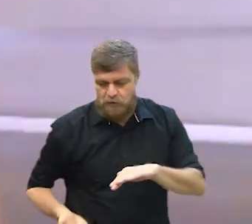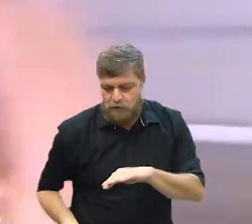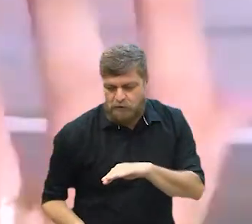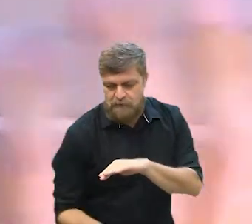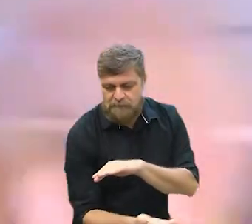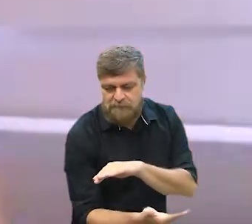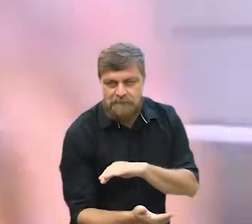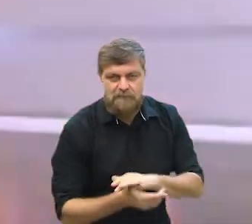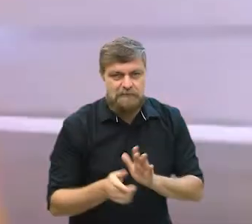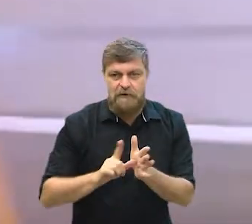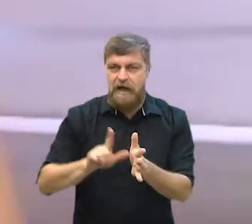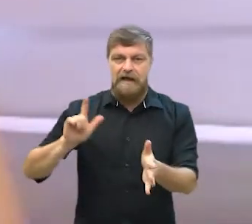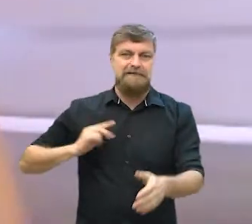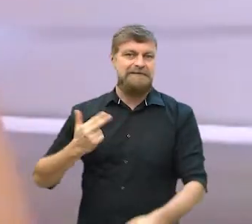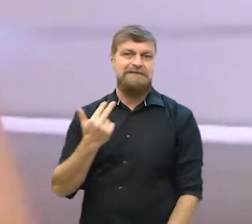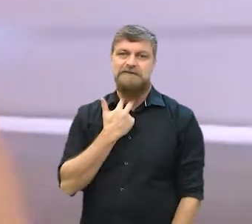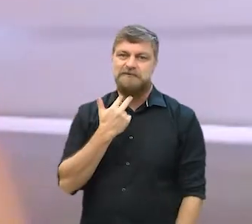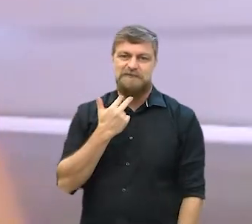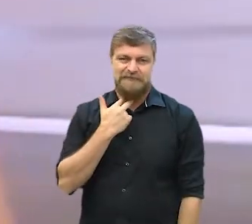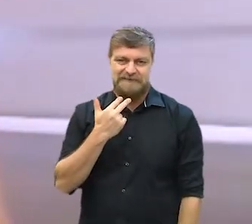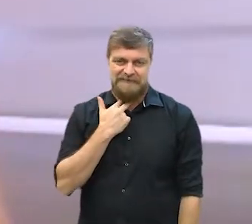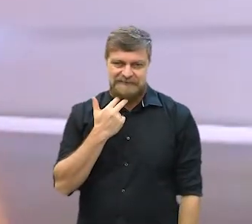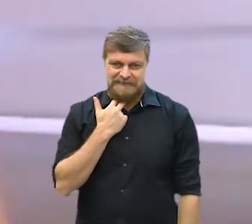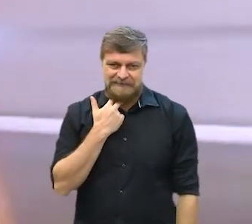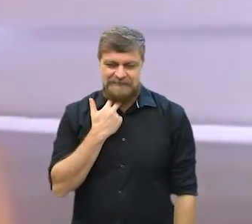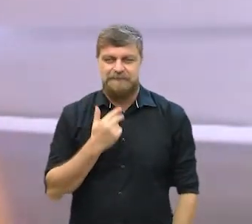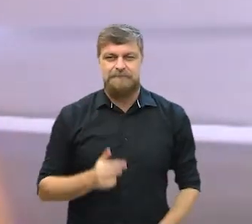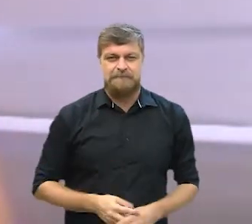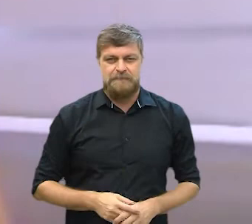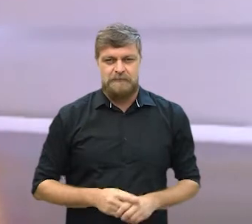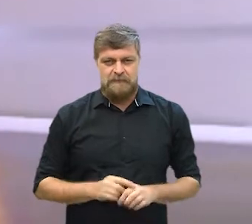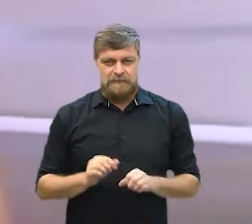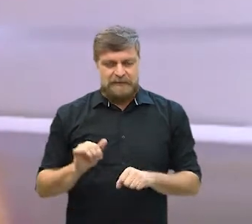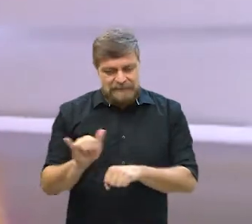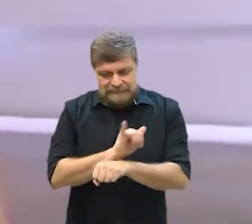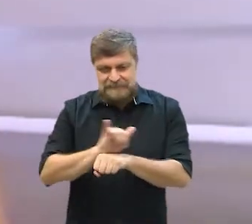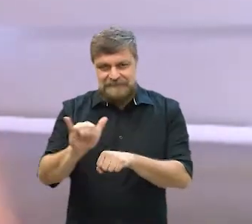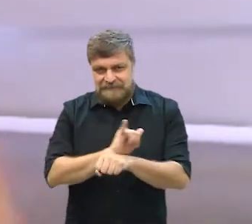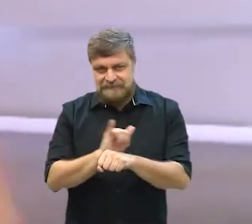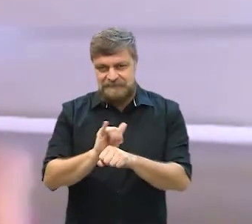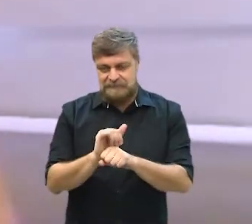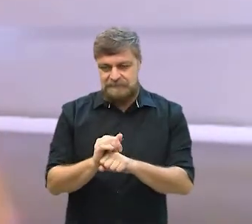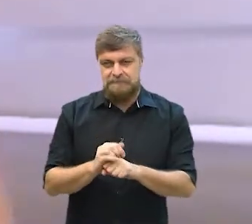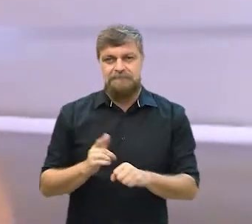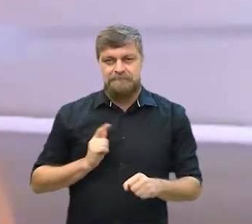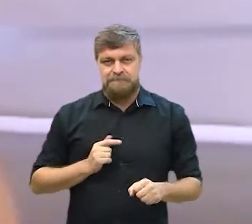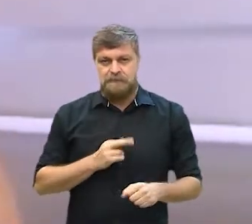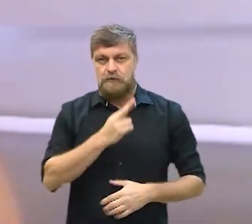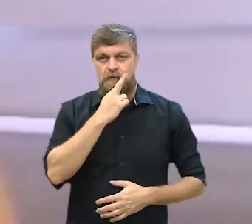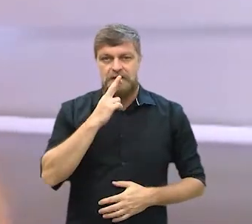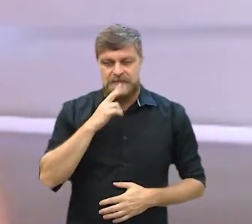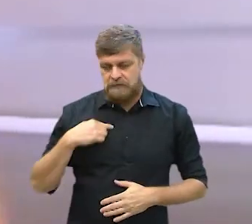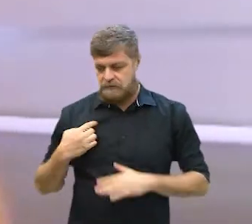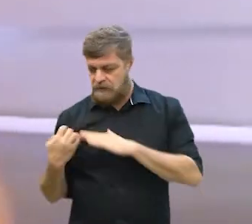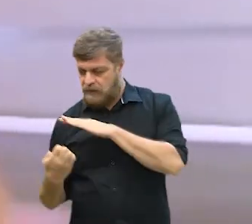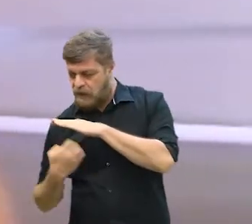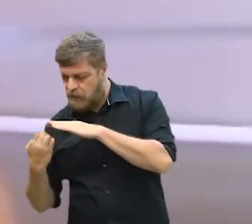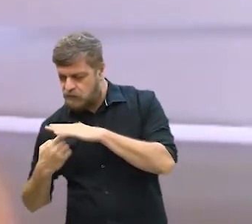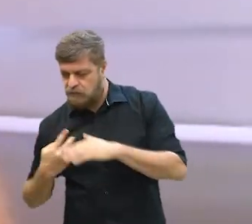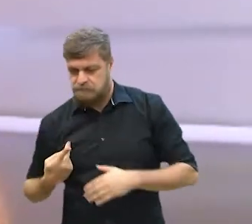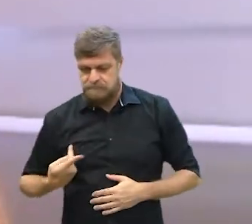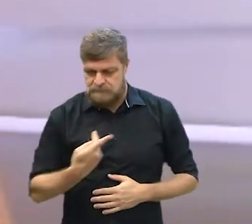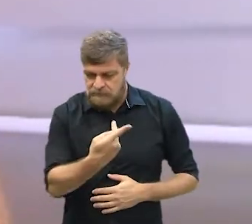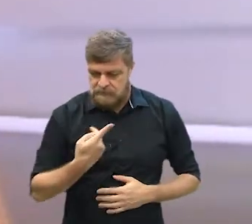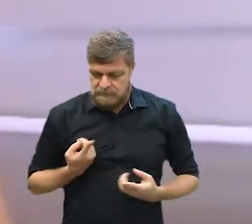eram aquelas de alumínio, que você não poderia fazer isso. Então, foi feito... Crescemos juntos. Os restaurantes e o